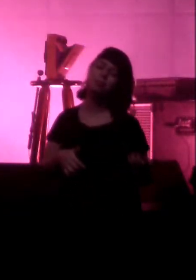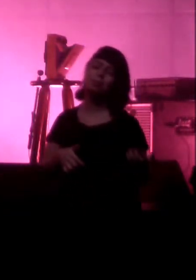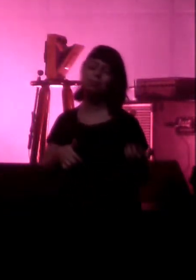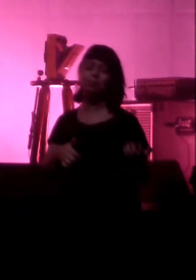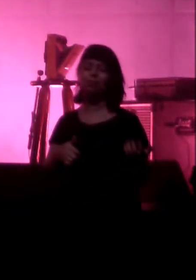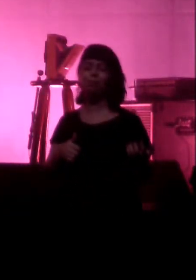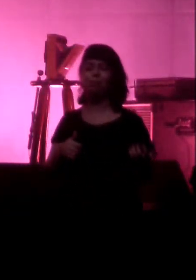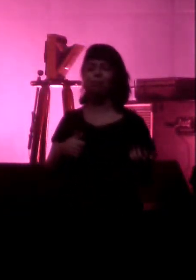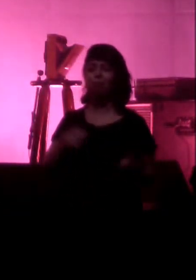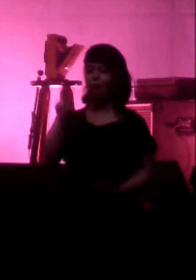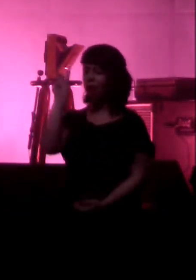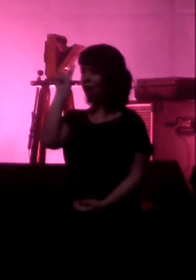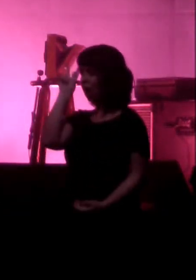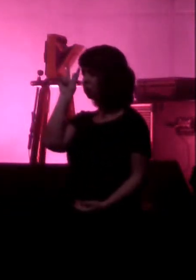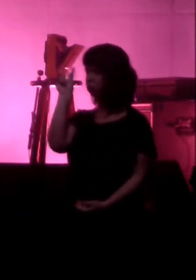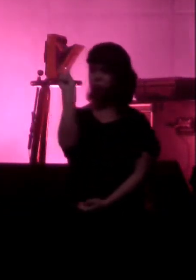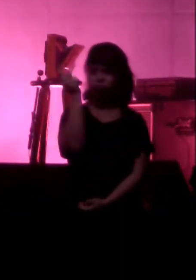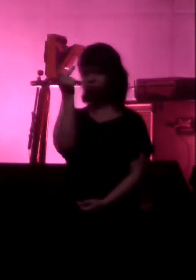Não vou mudar,